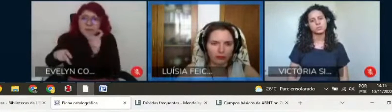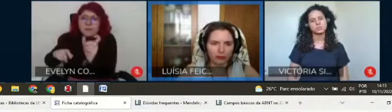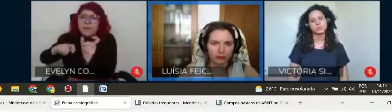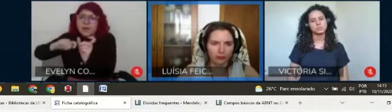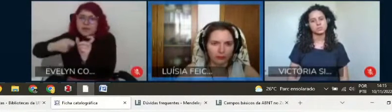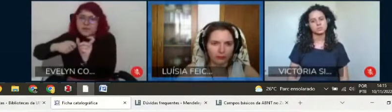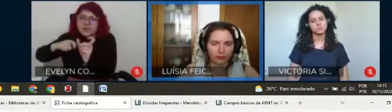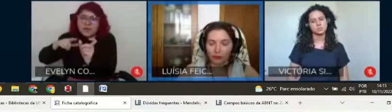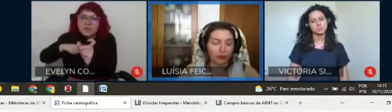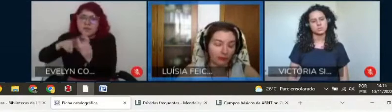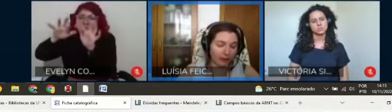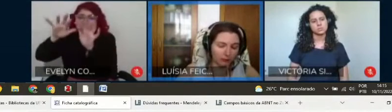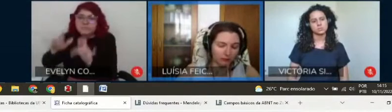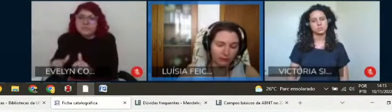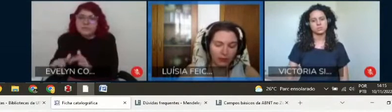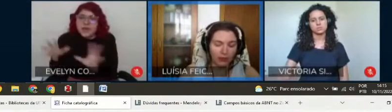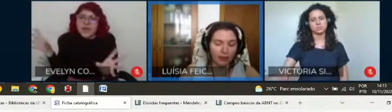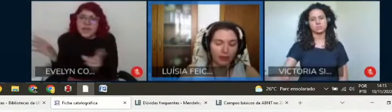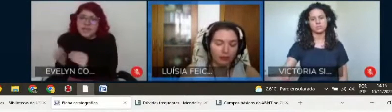de conclusão,